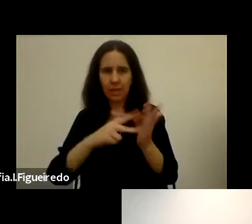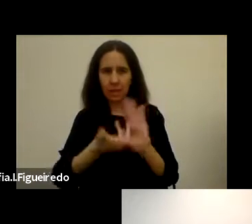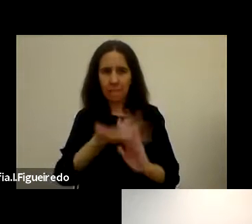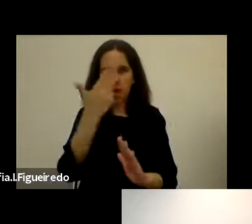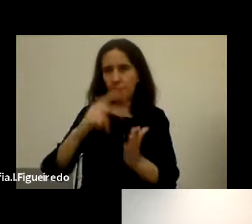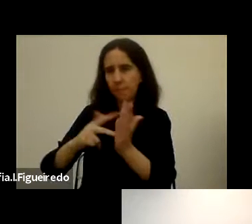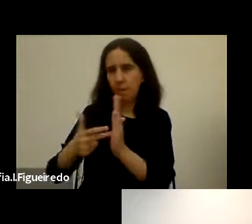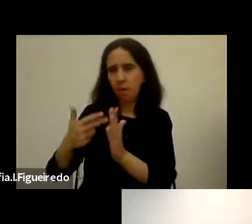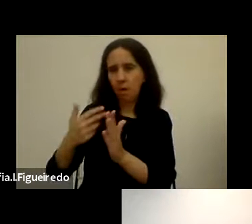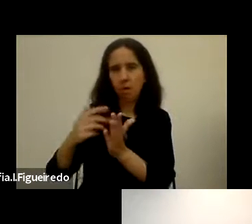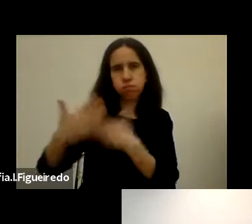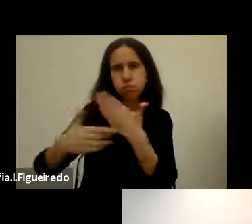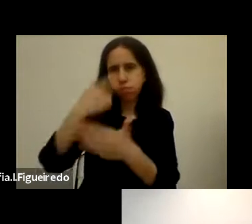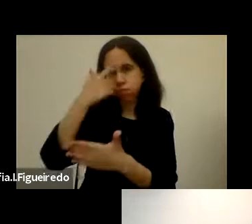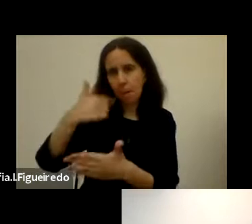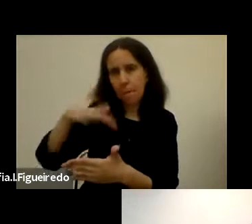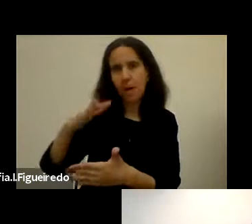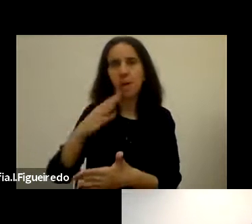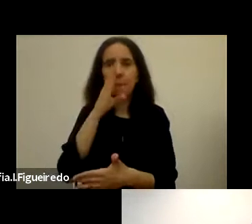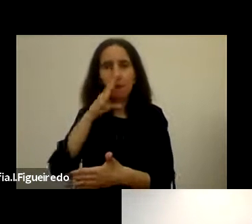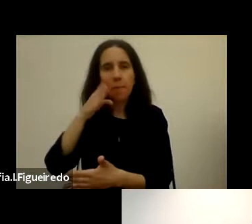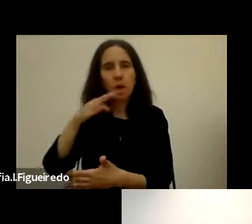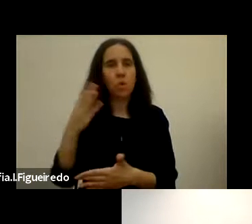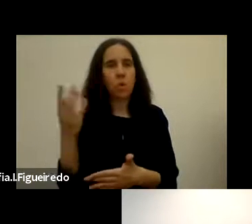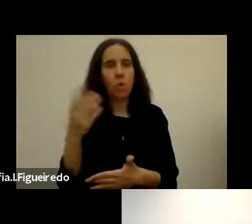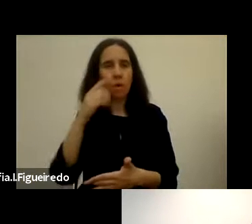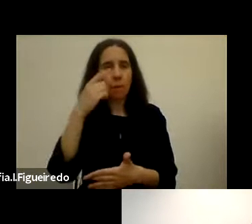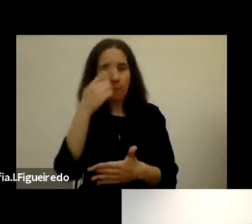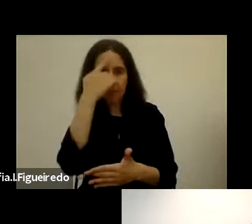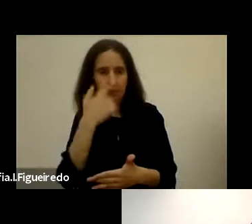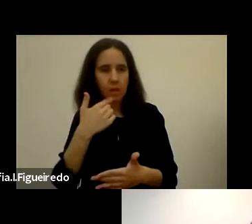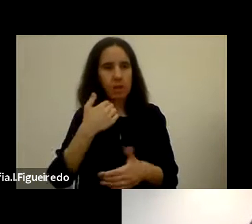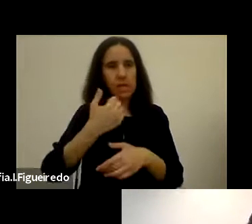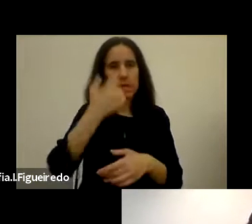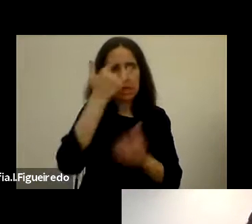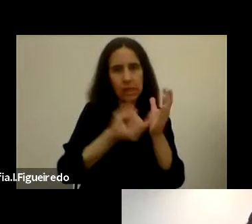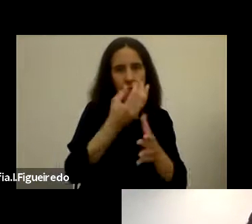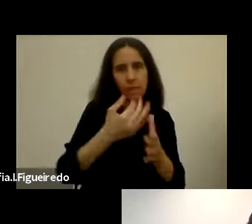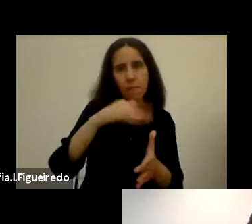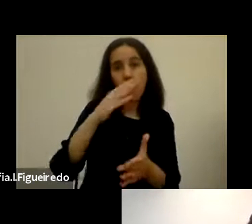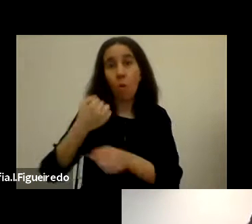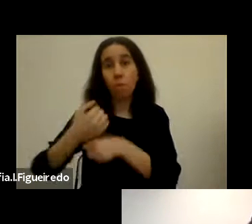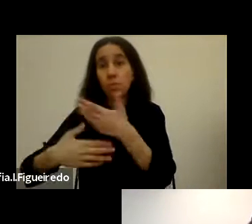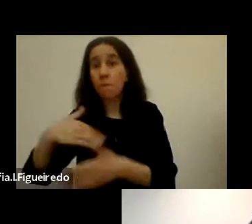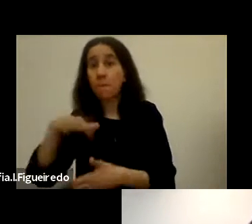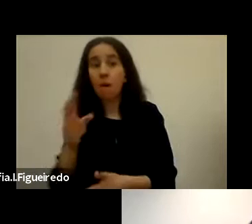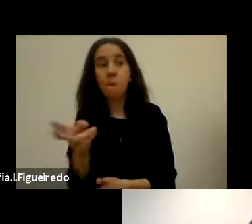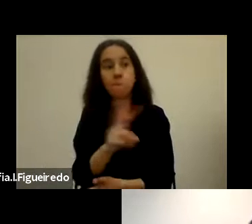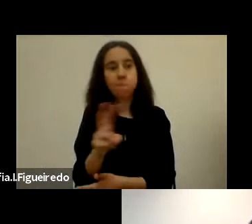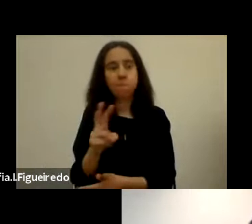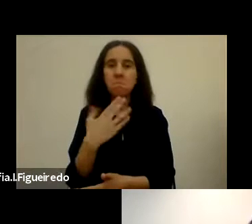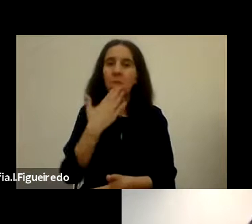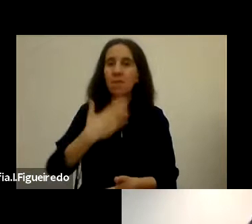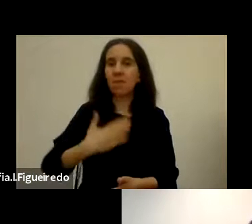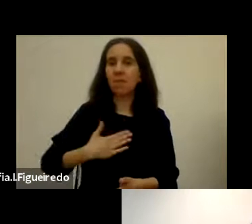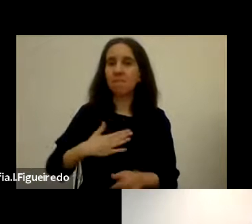mais operativos e pragmáticos, perfis mais criativos, mais relacionais, podem, ao fim e ao cabo, constituir ingredientes de uma